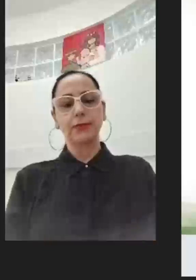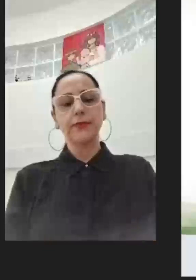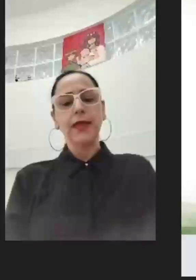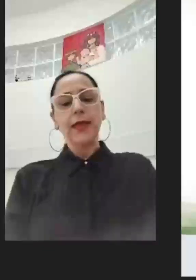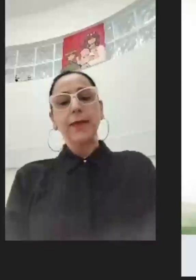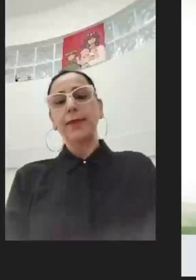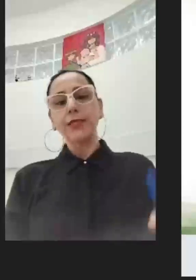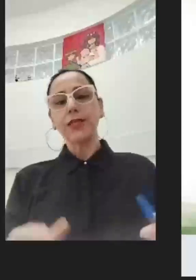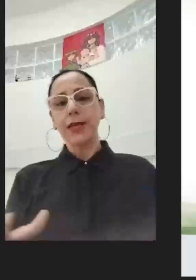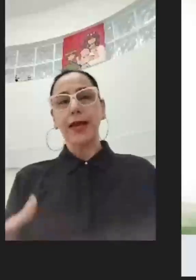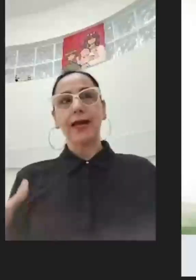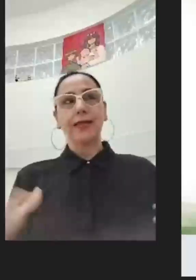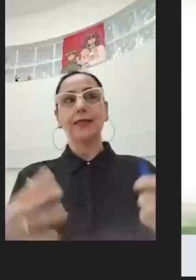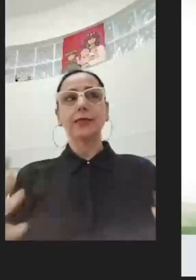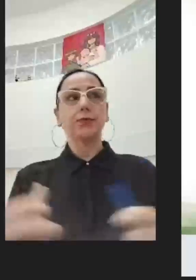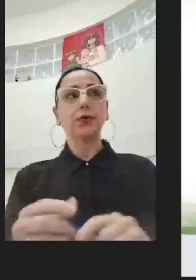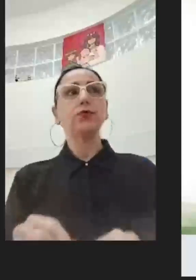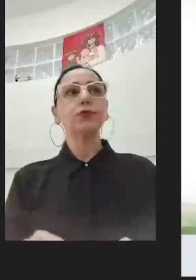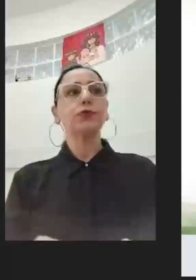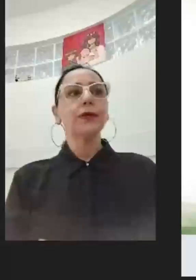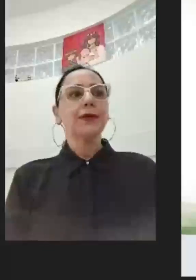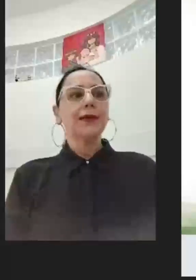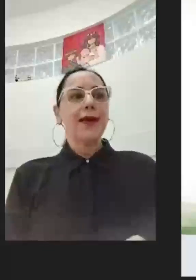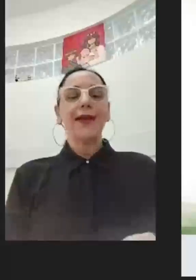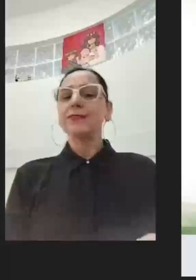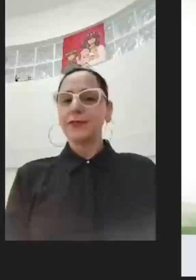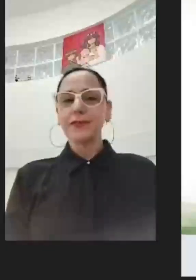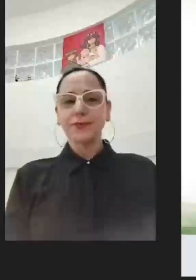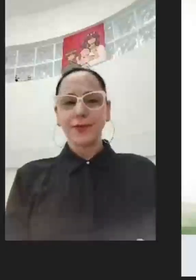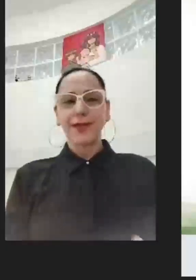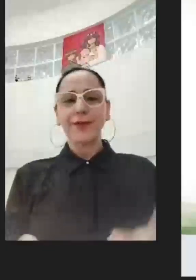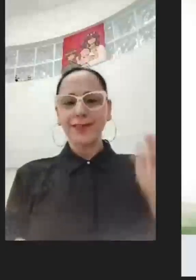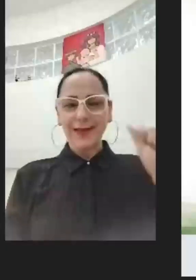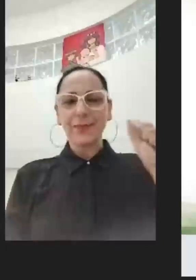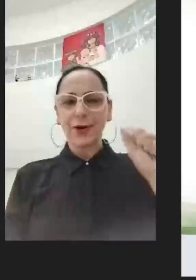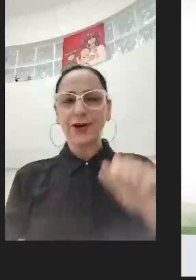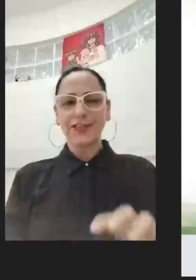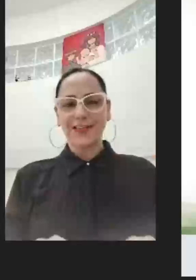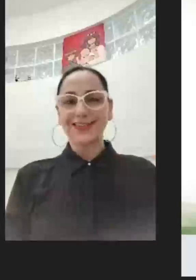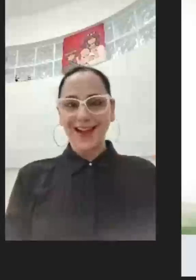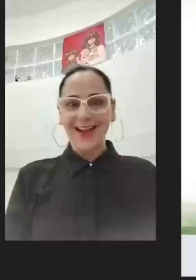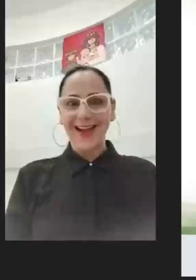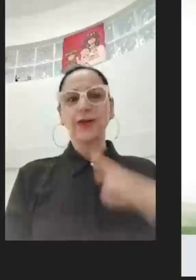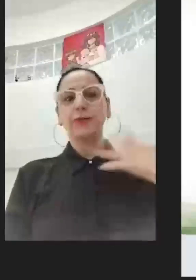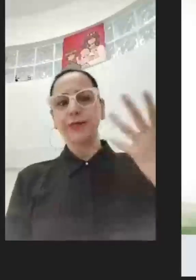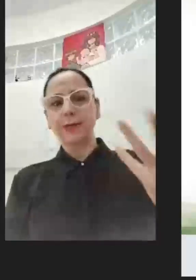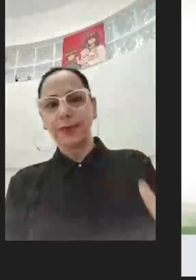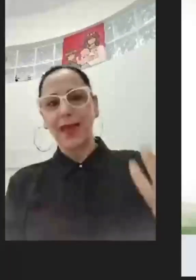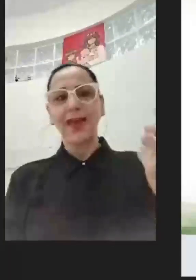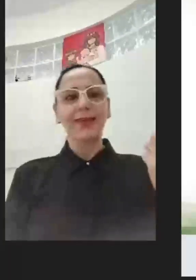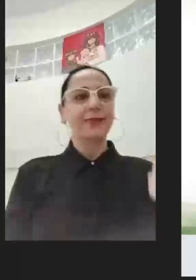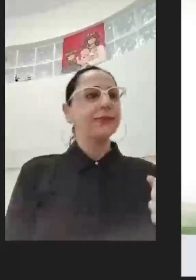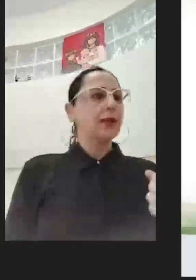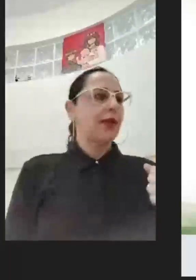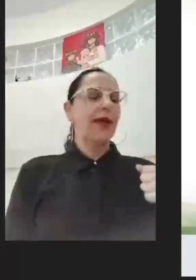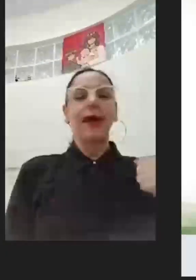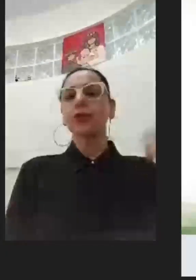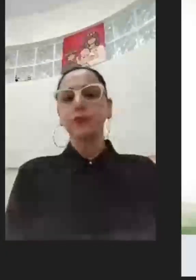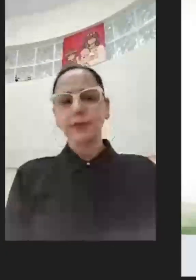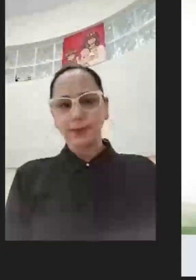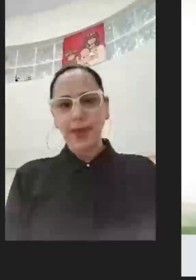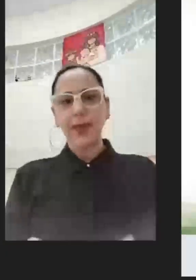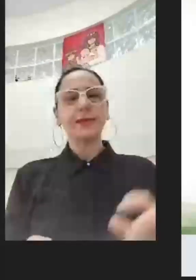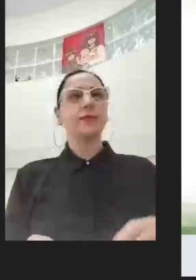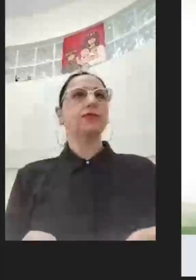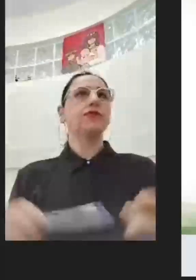de Aleitamento Materno. Para chegar nesse ponto, é difícil, né? Bater na porta, entrar, uma